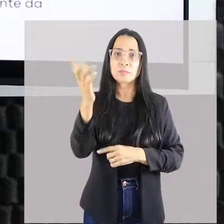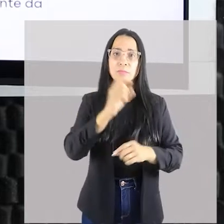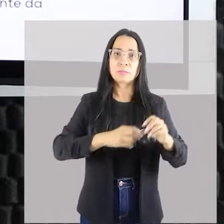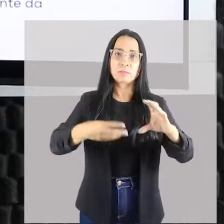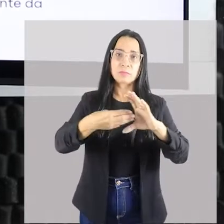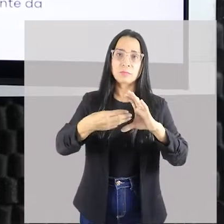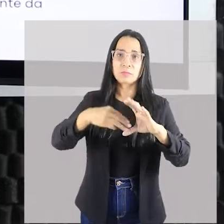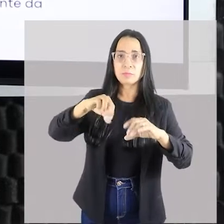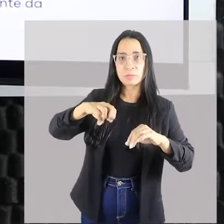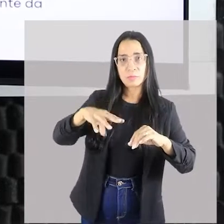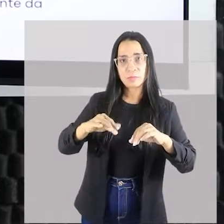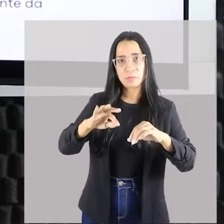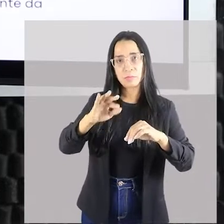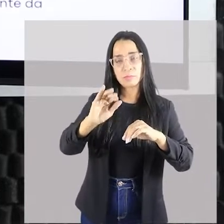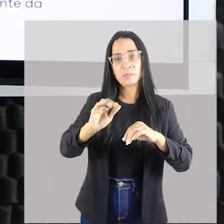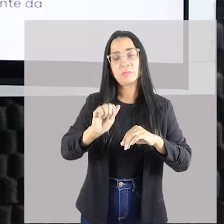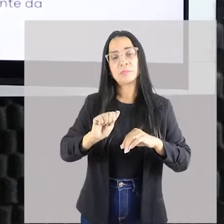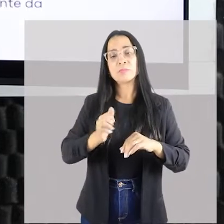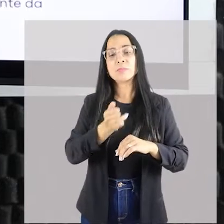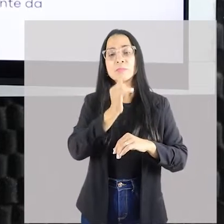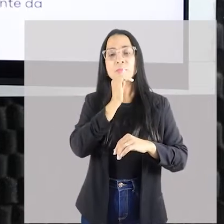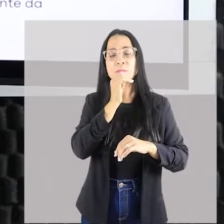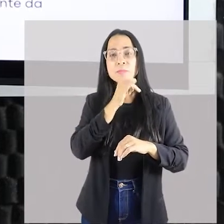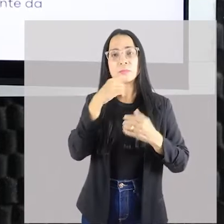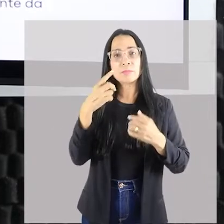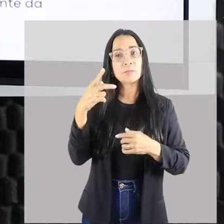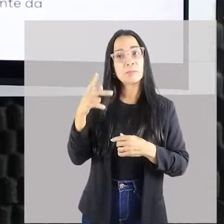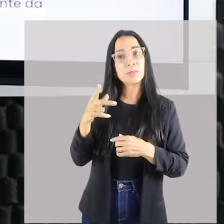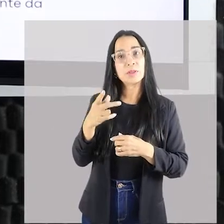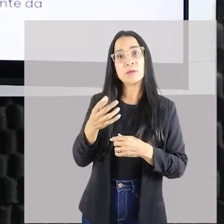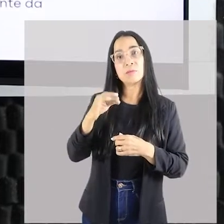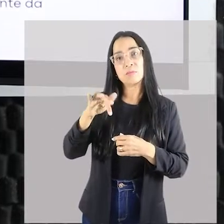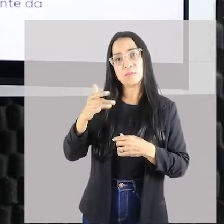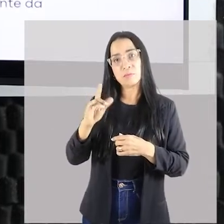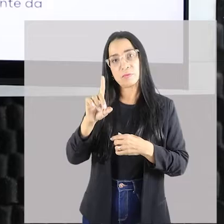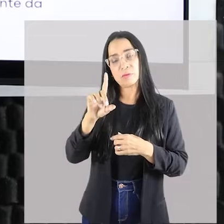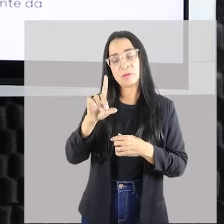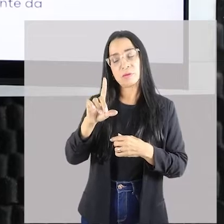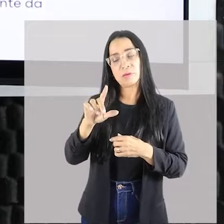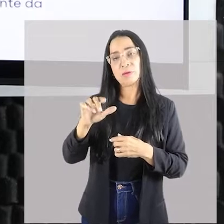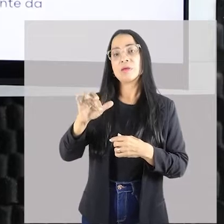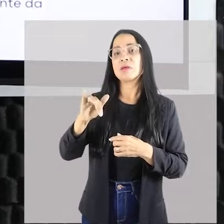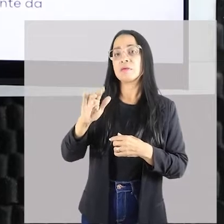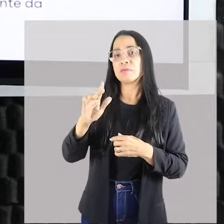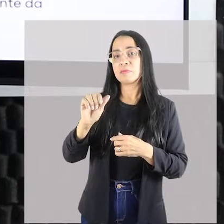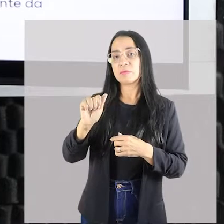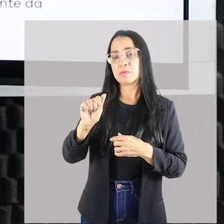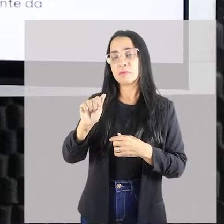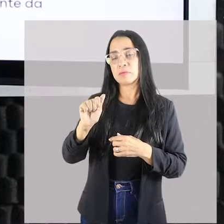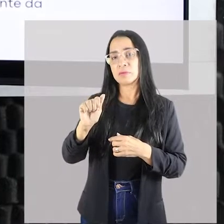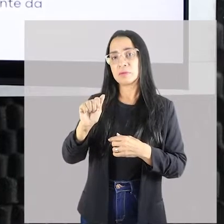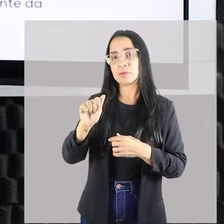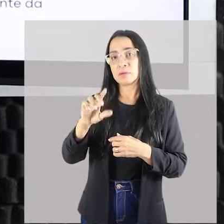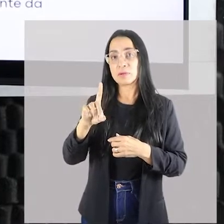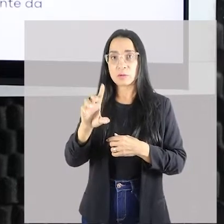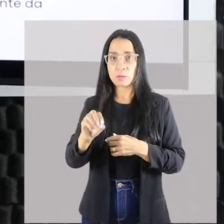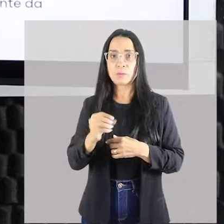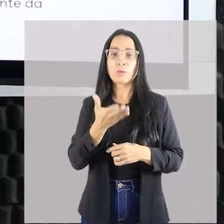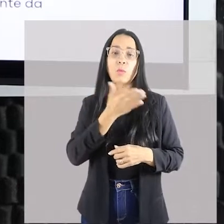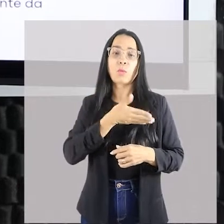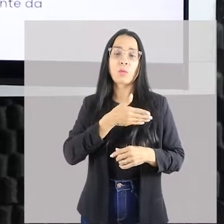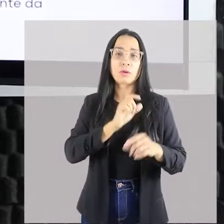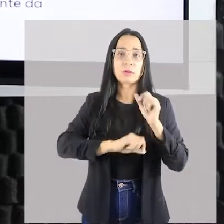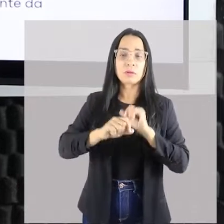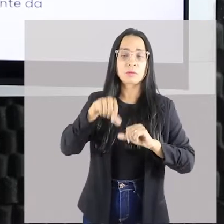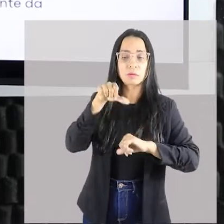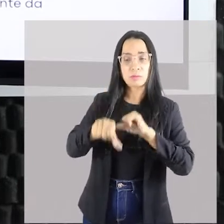célula somática, por exemplo, uma célula do teu fígado, né, uma célula do teu coração, essa mutação,